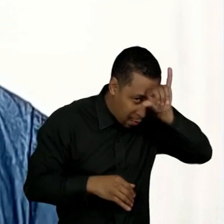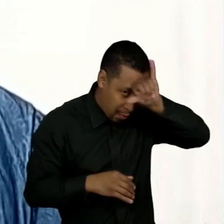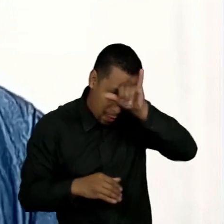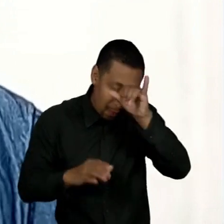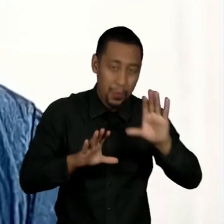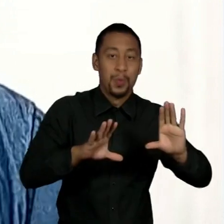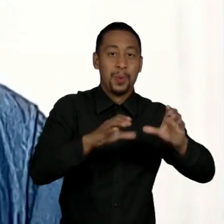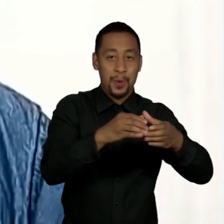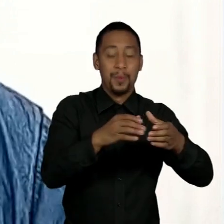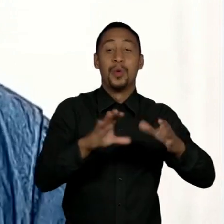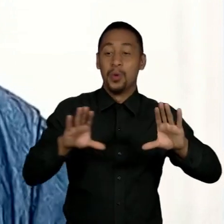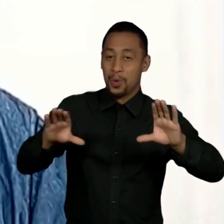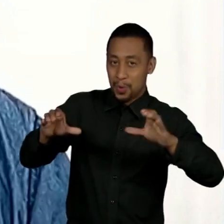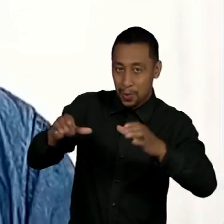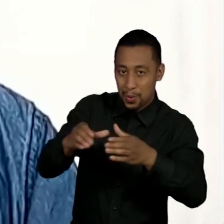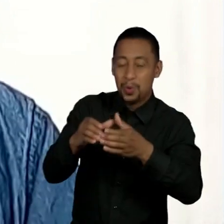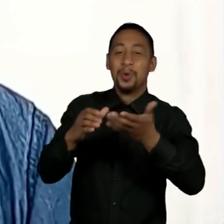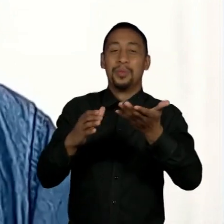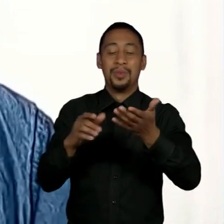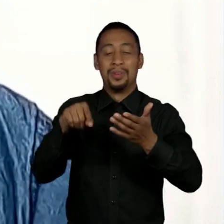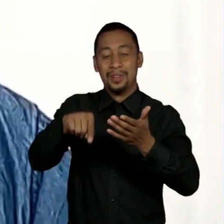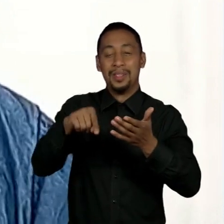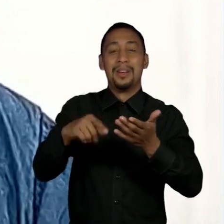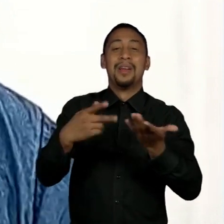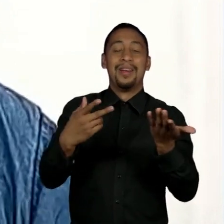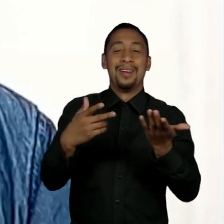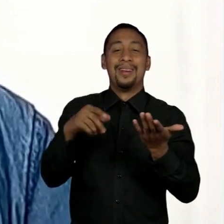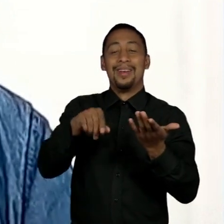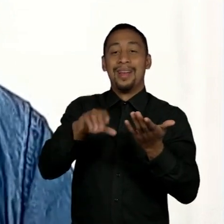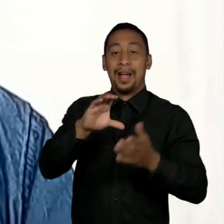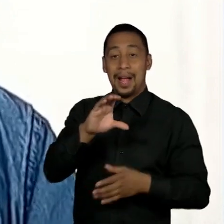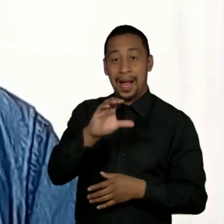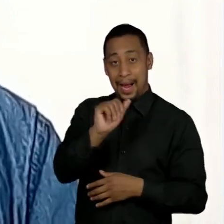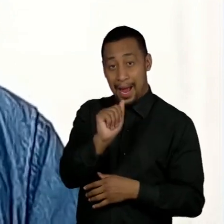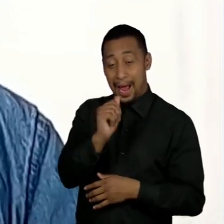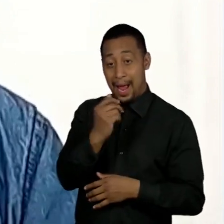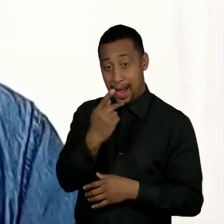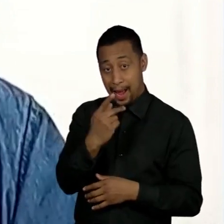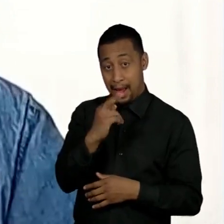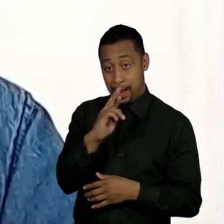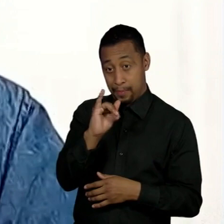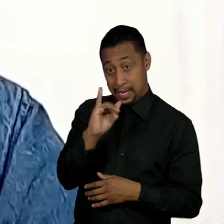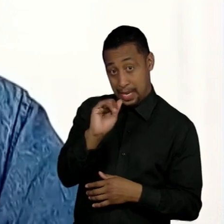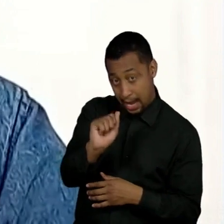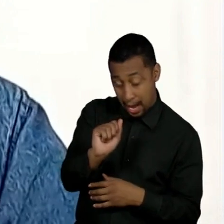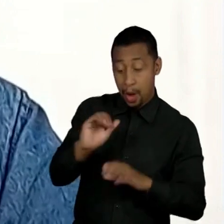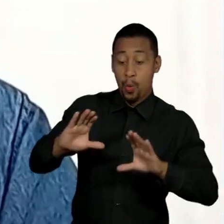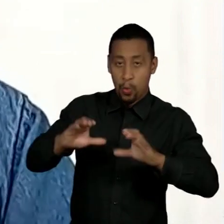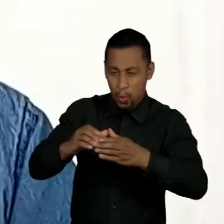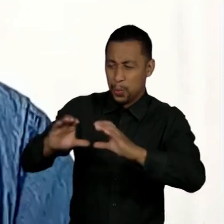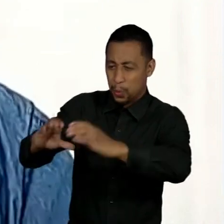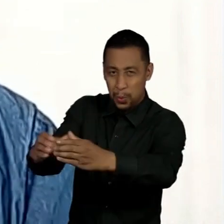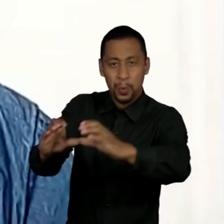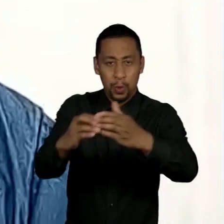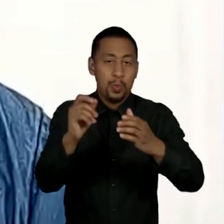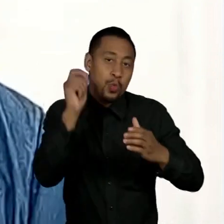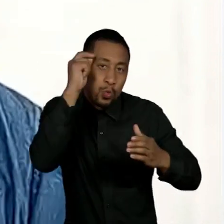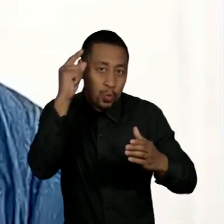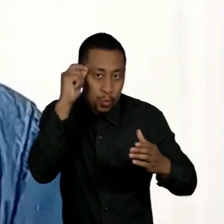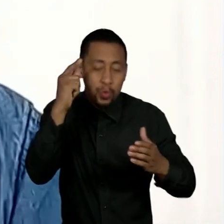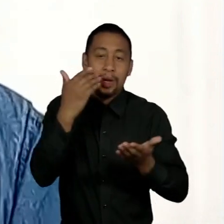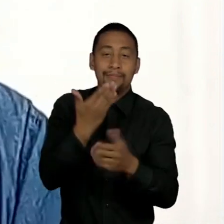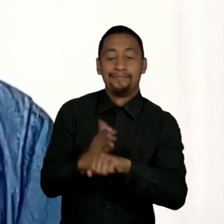de crioula, os grupos de capuriá, eles já se reúnem de forma antecipada, por exemplo, para que esses ensaios